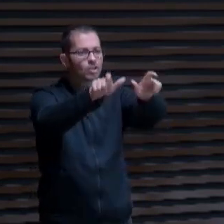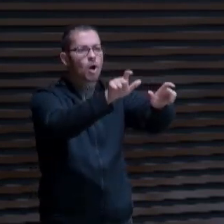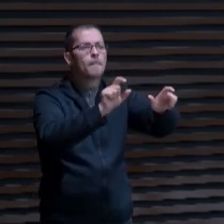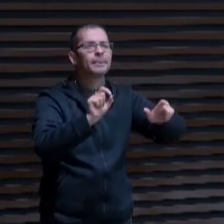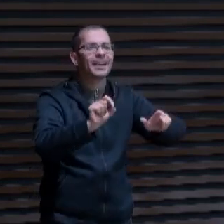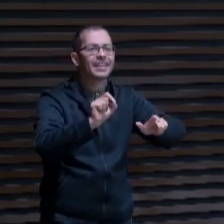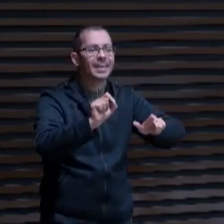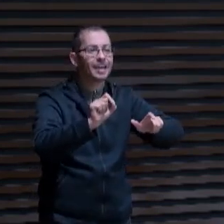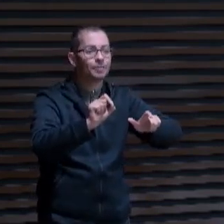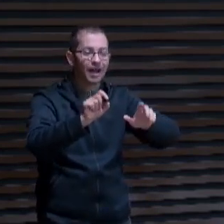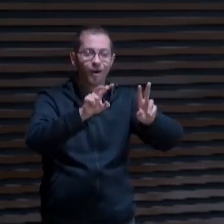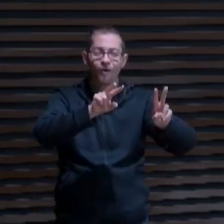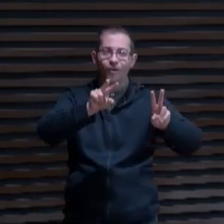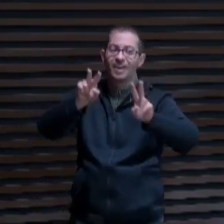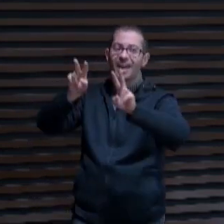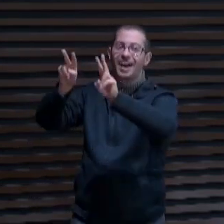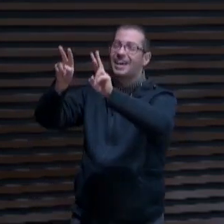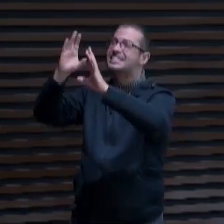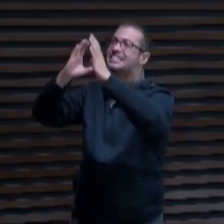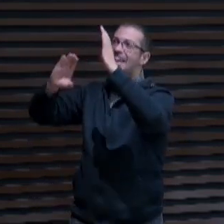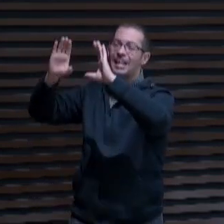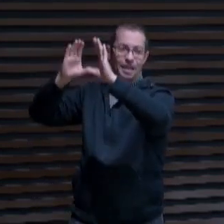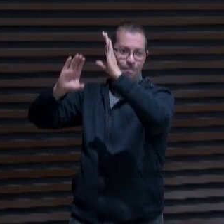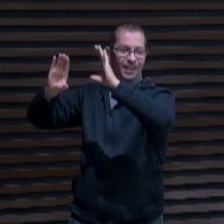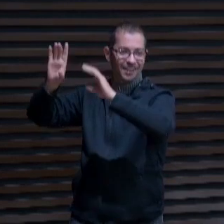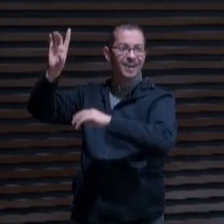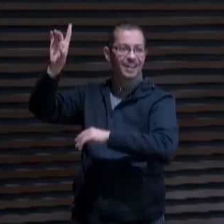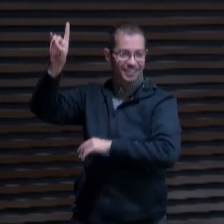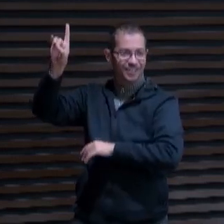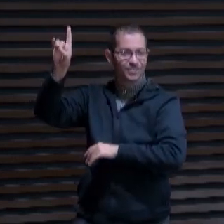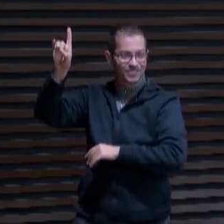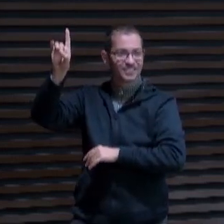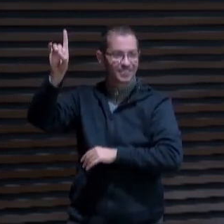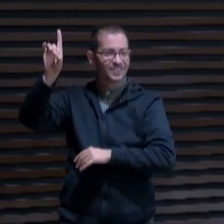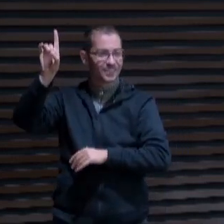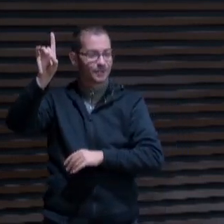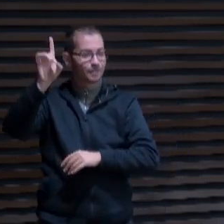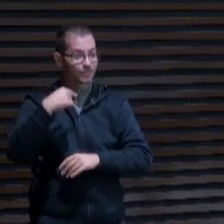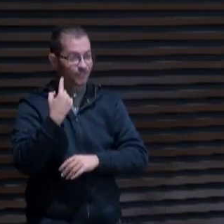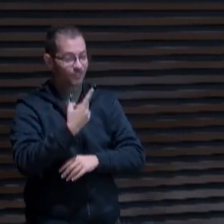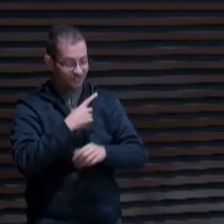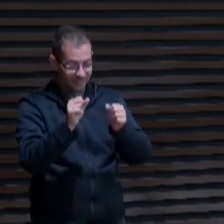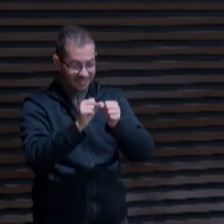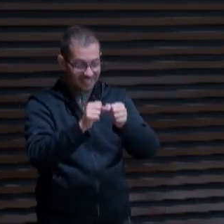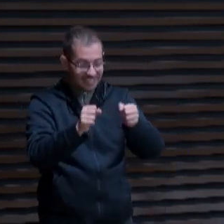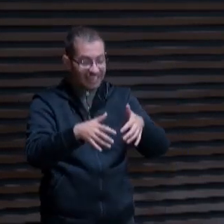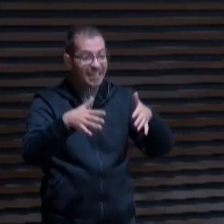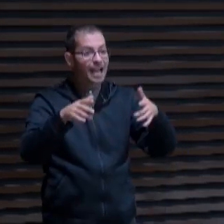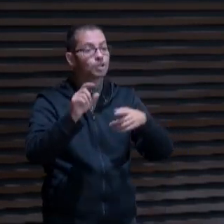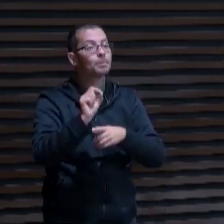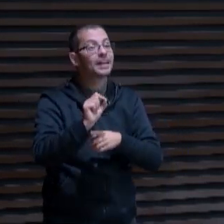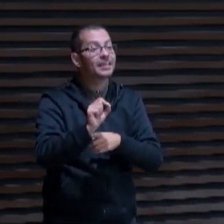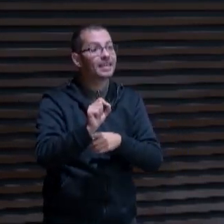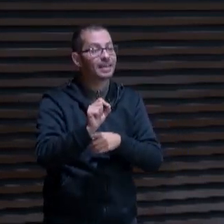Amós 9:11, quando nós vemos Atos 15:16, a expressão é uma só: naquele